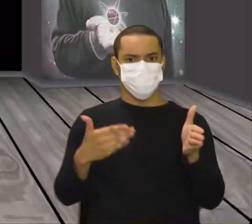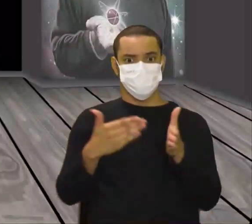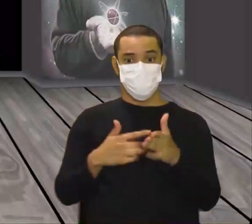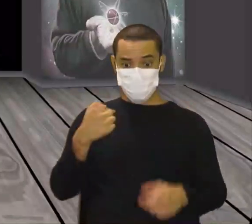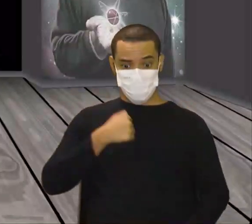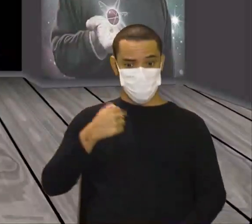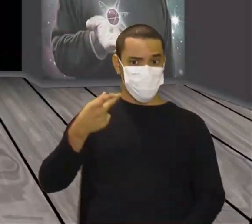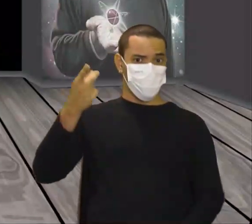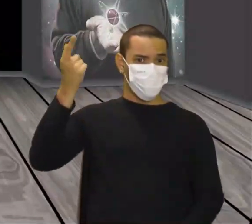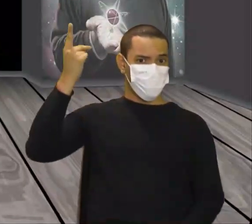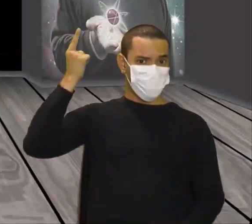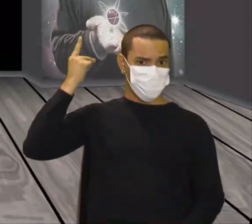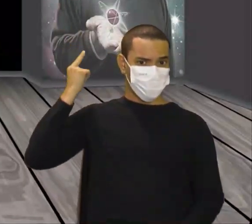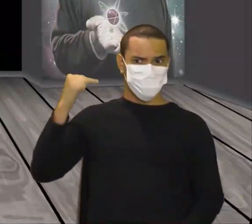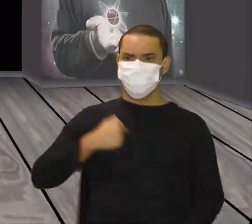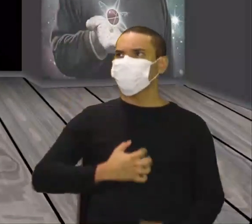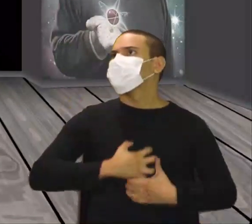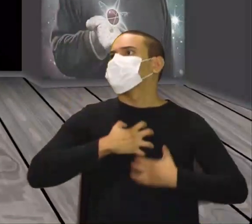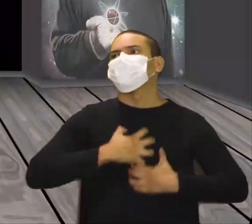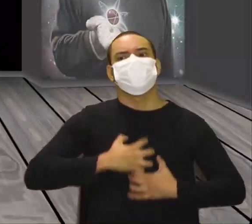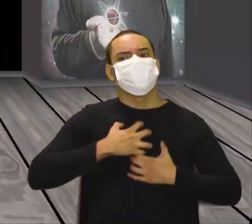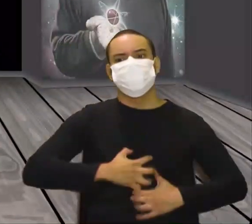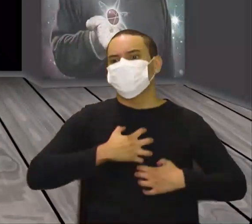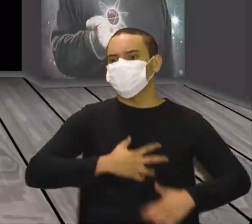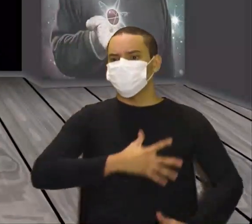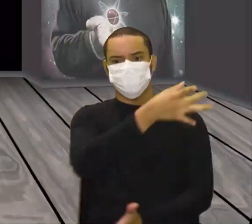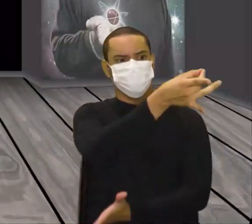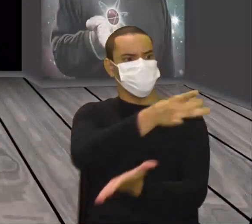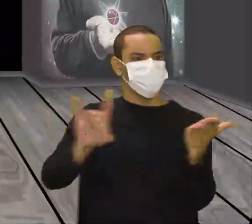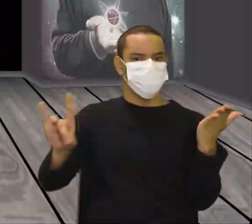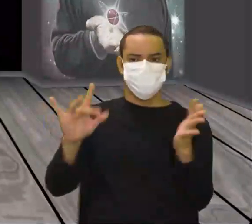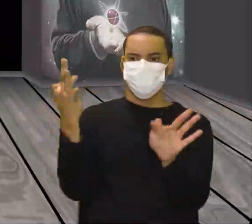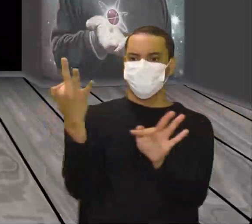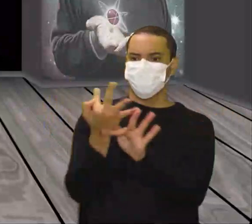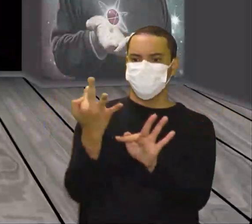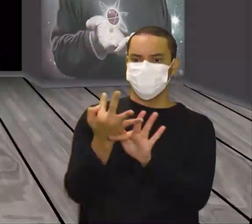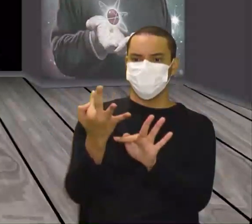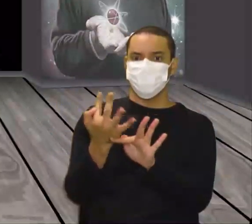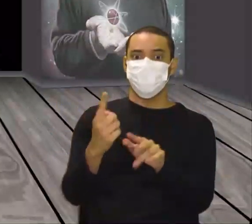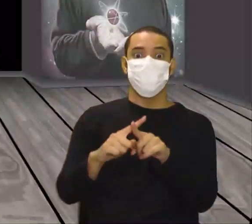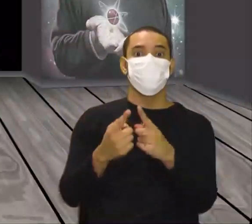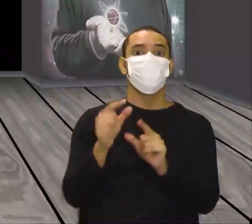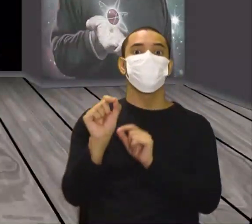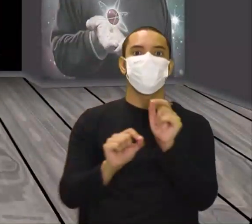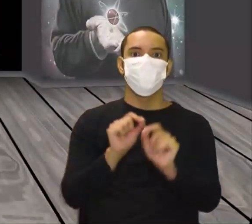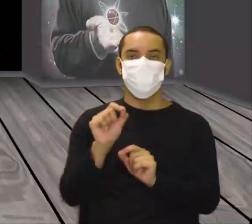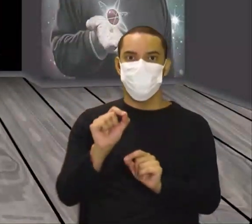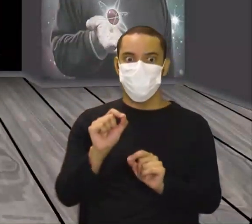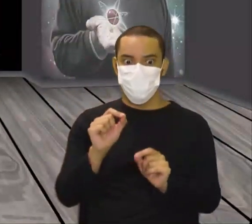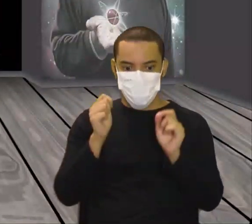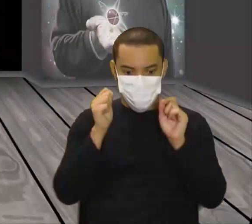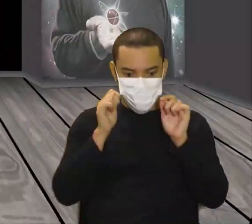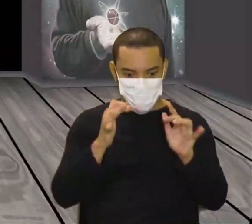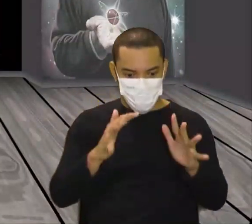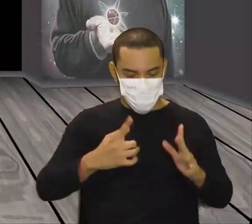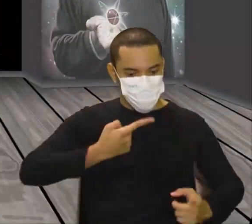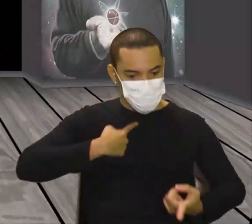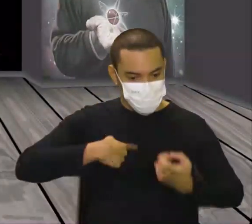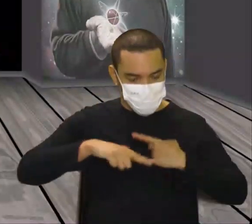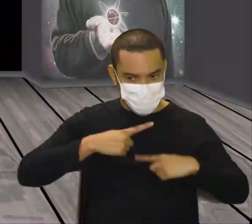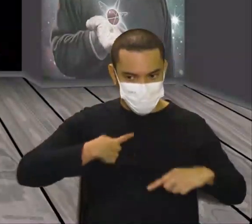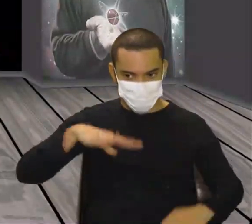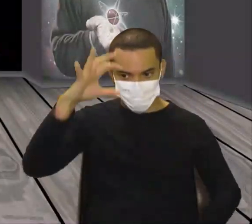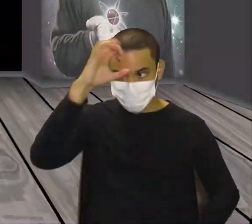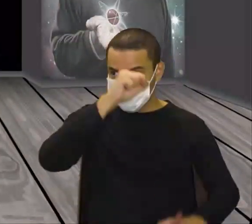tinha dificuldade, que eu mais passava raiva no ensino médio. Mas o que isso fez? Ter vontade de aprender e